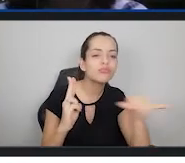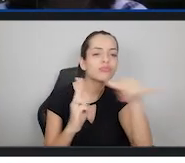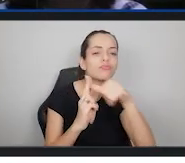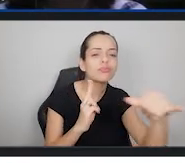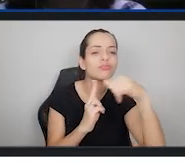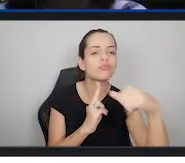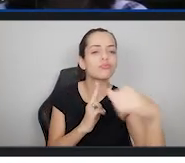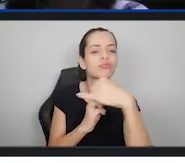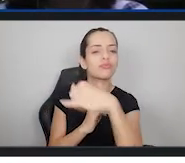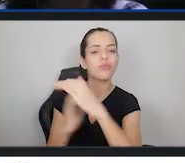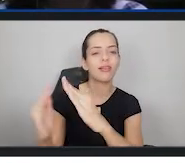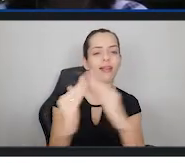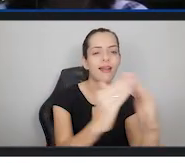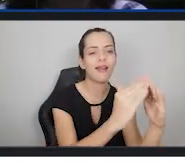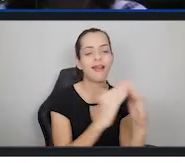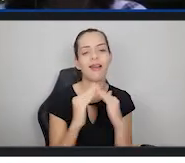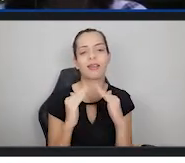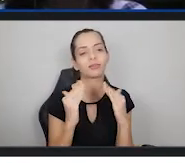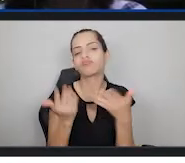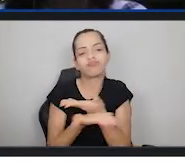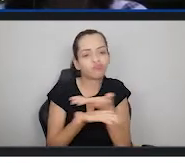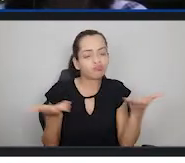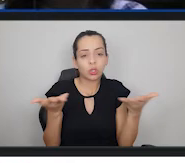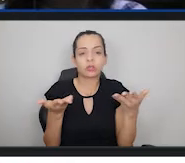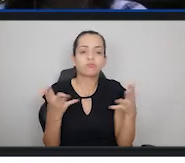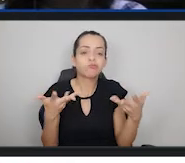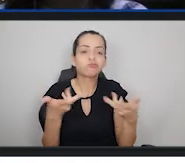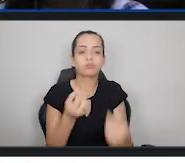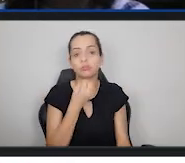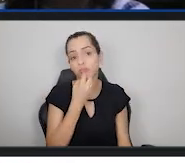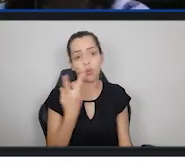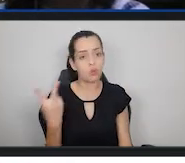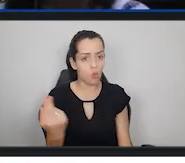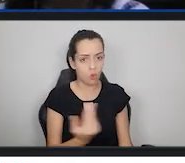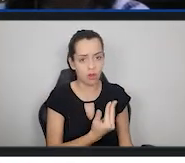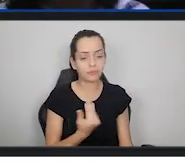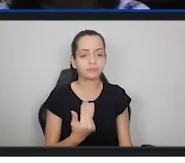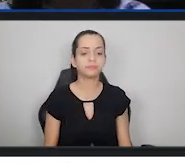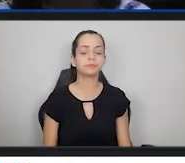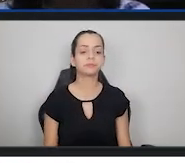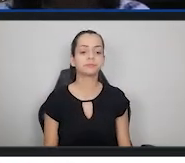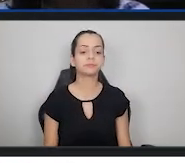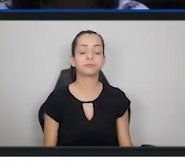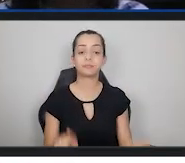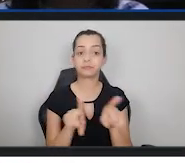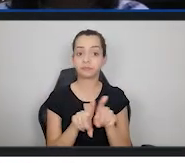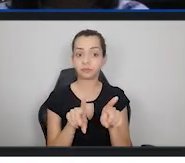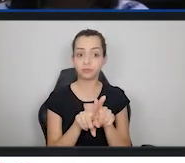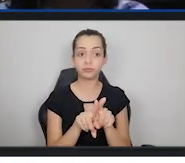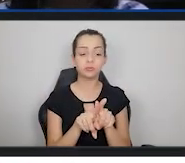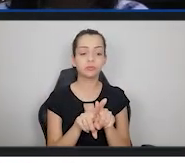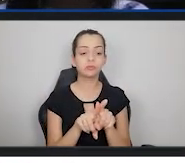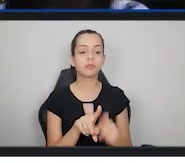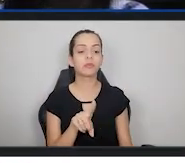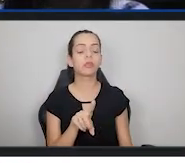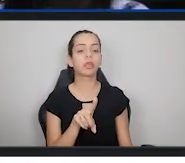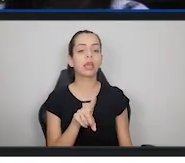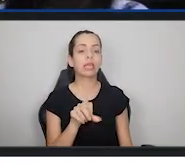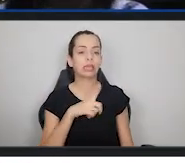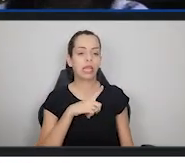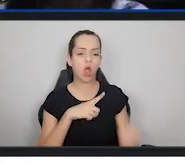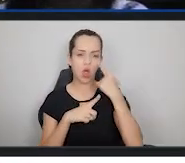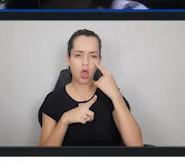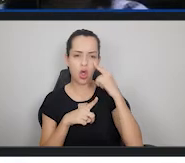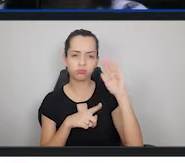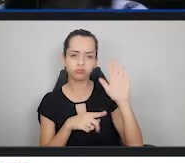que chegue num senso comum e que fique bom para todo mundo, tá? Mercado. Temos esses órgãos